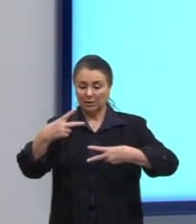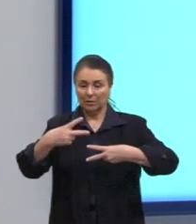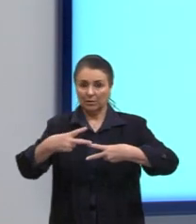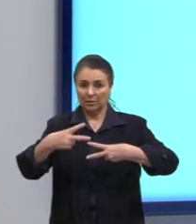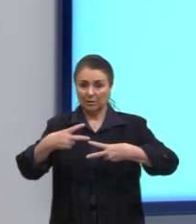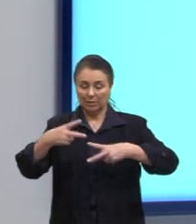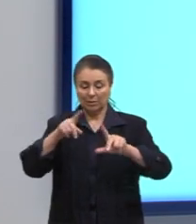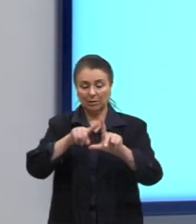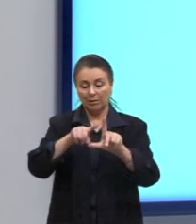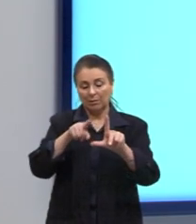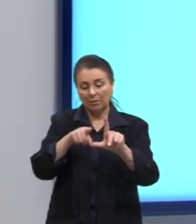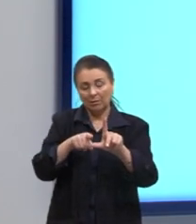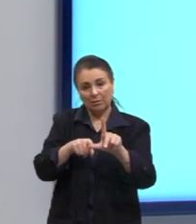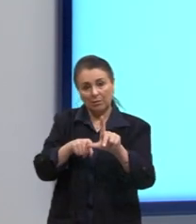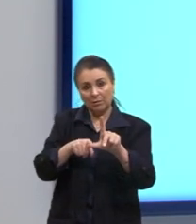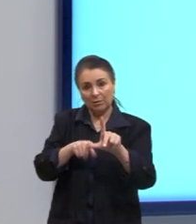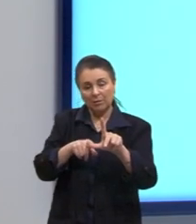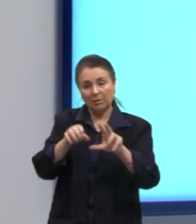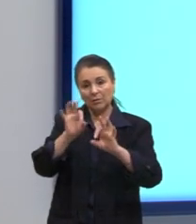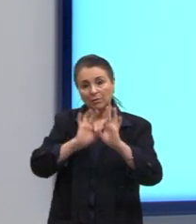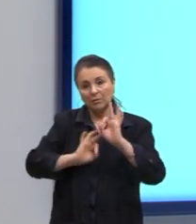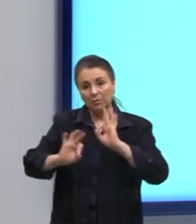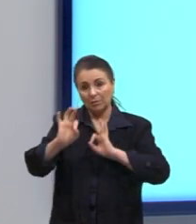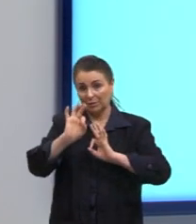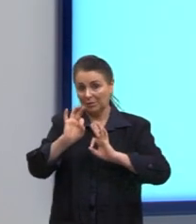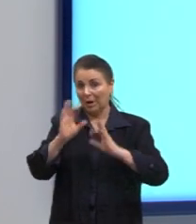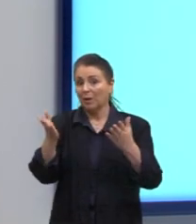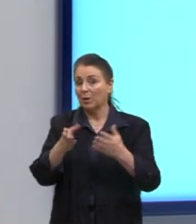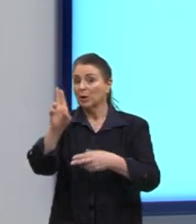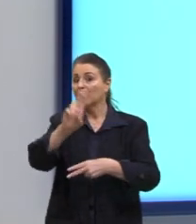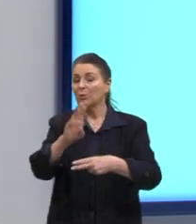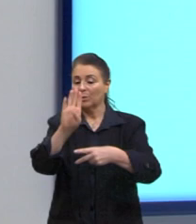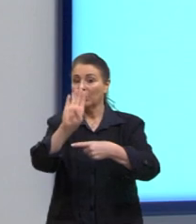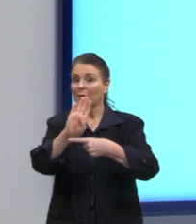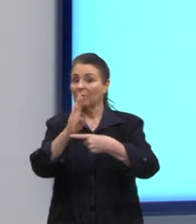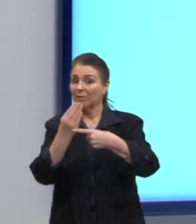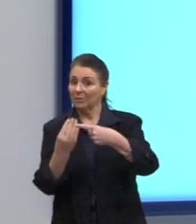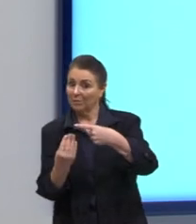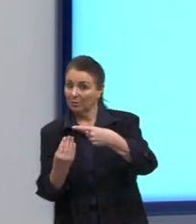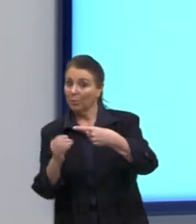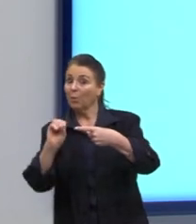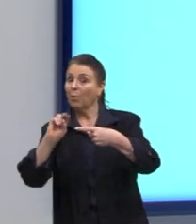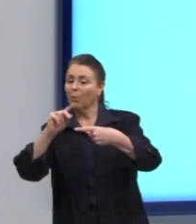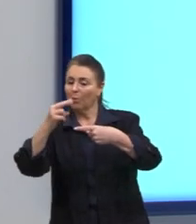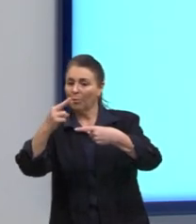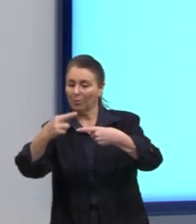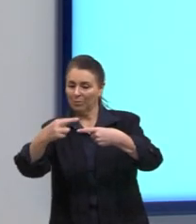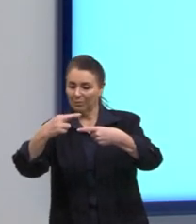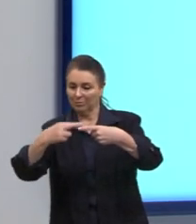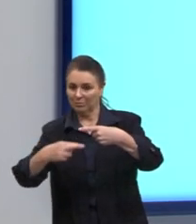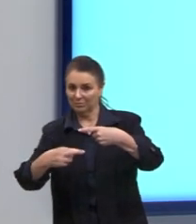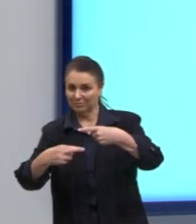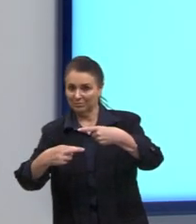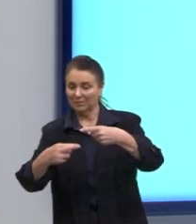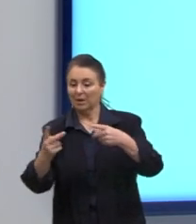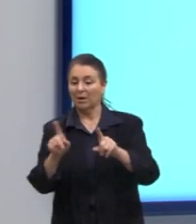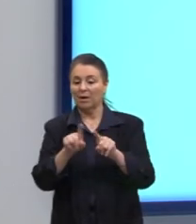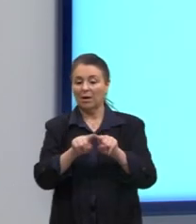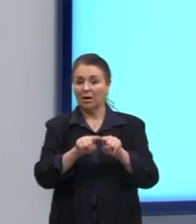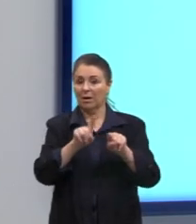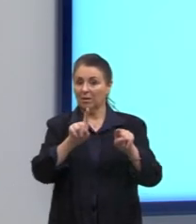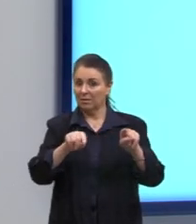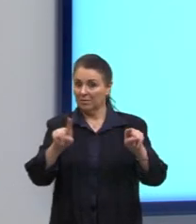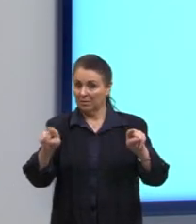angular nós vamos montar uma fração ou uma razão né entre a variação do